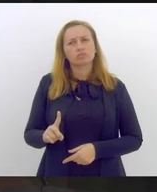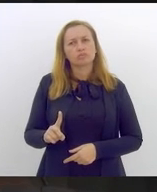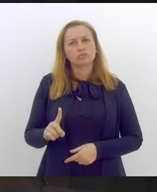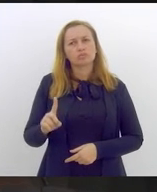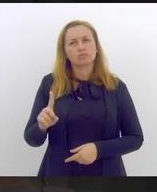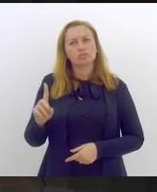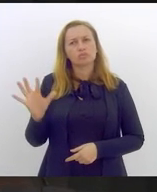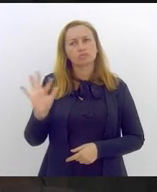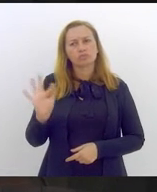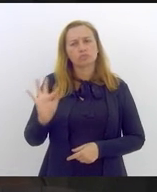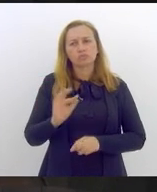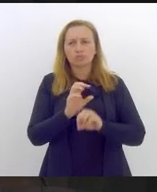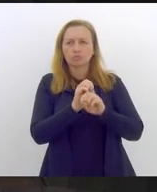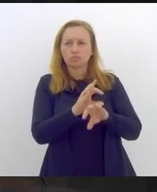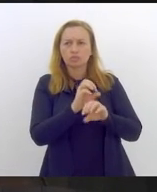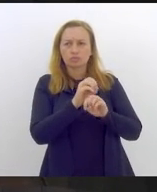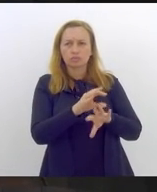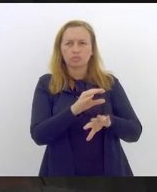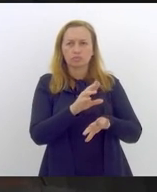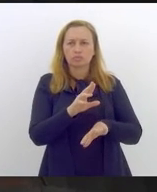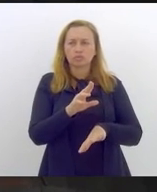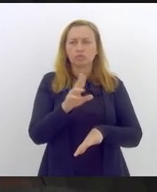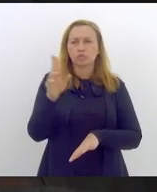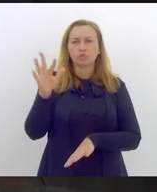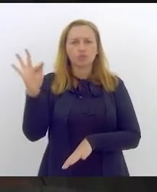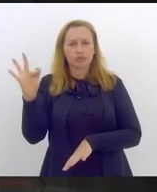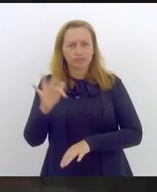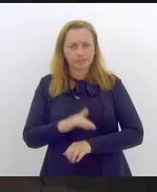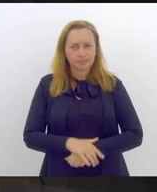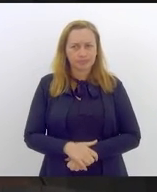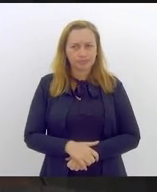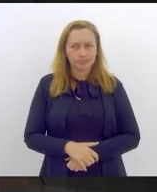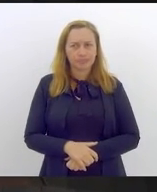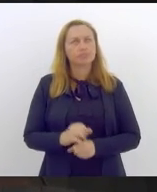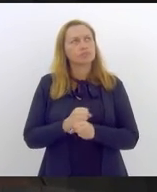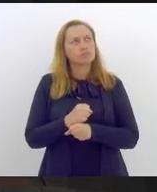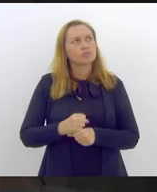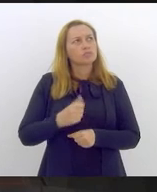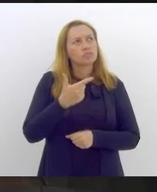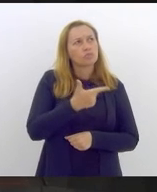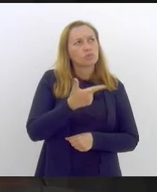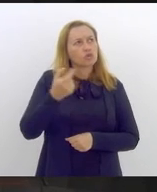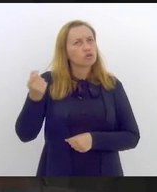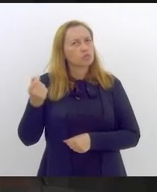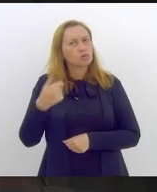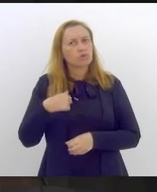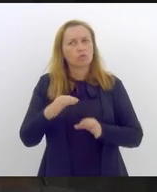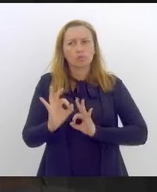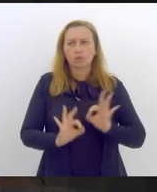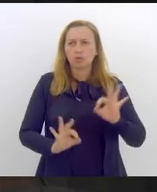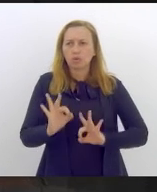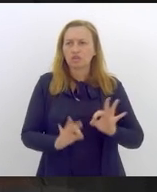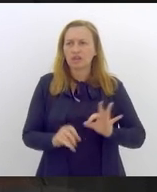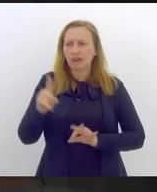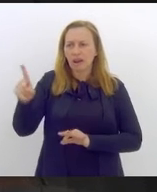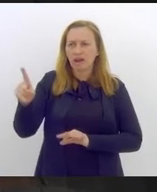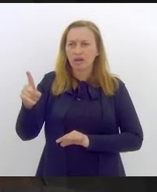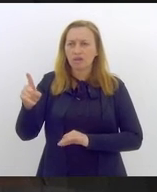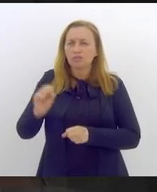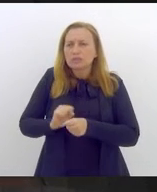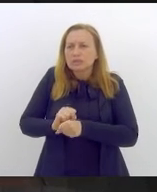faculdade de educação da Universidade Federal Fluminense da UFF e no ano 2000 eu organizei lá um seminário